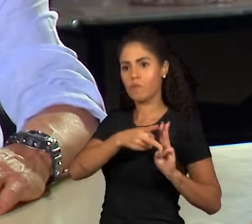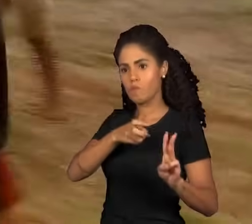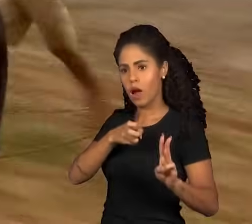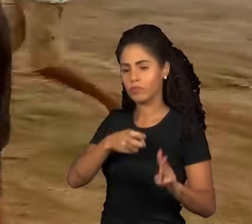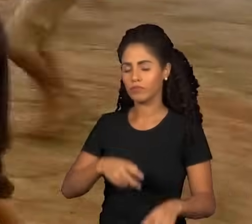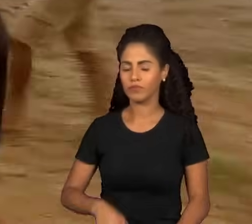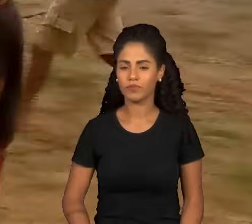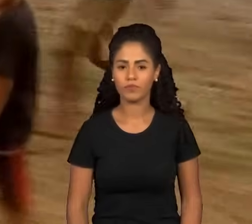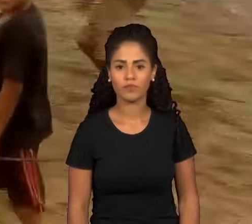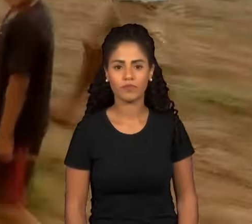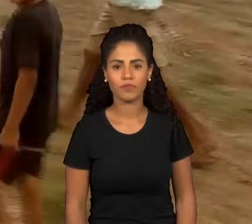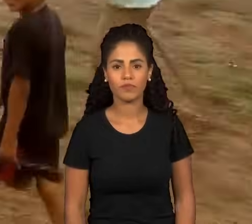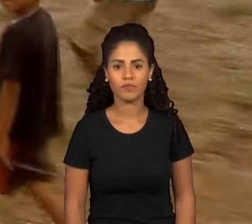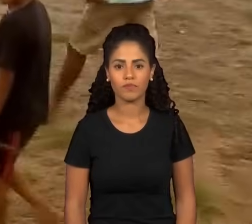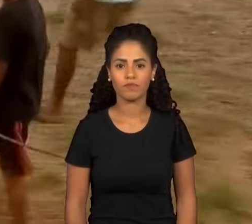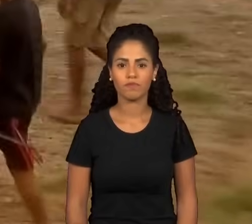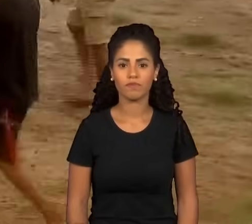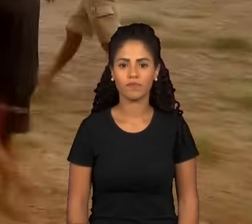tradicionais.